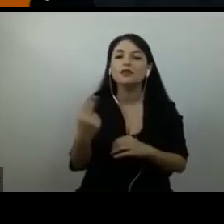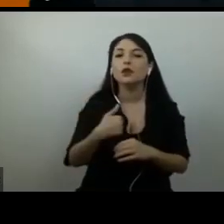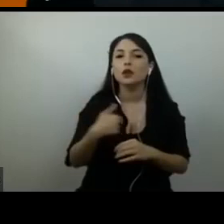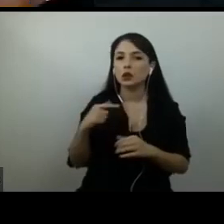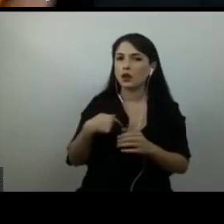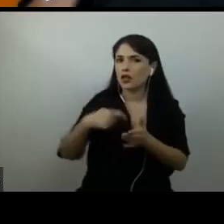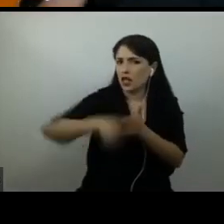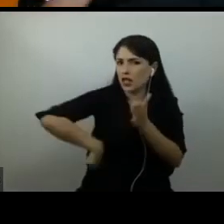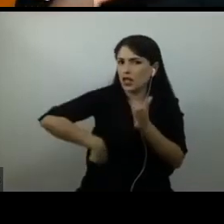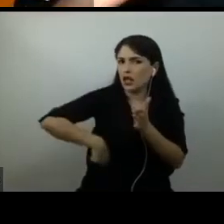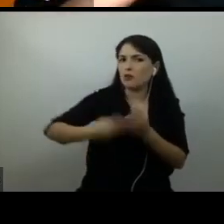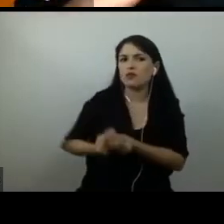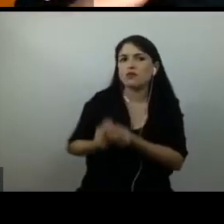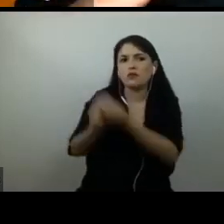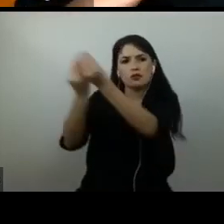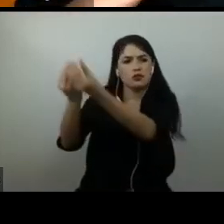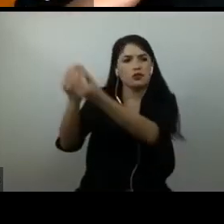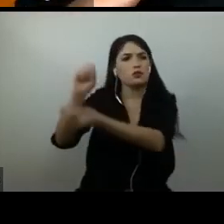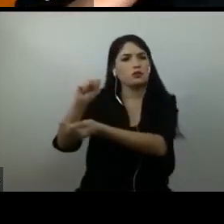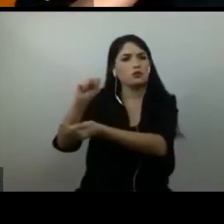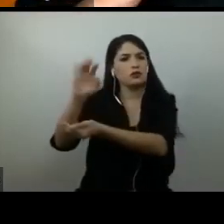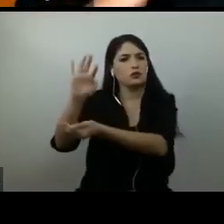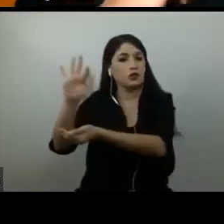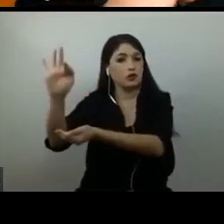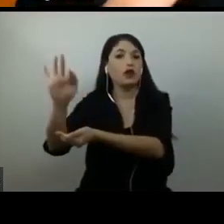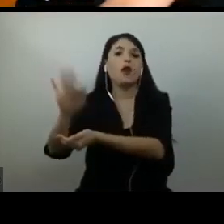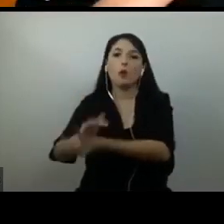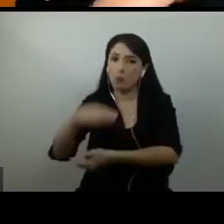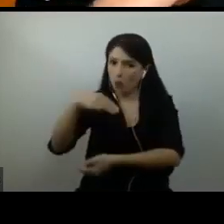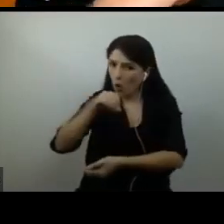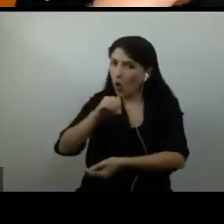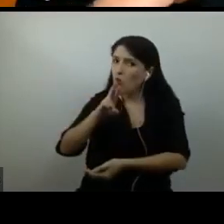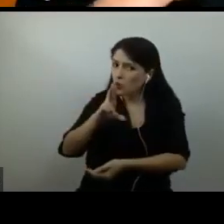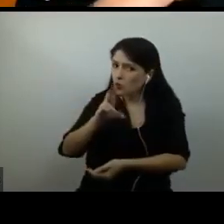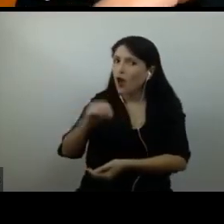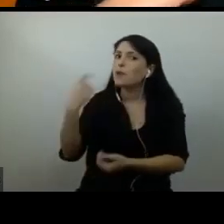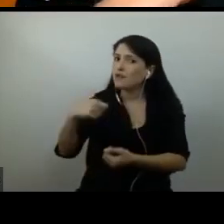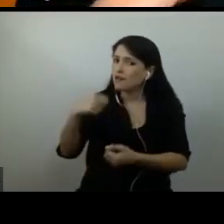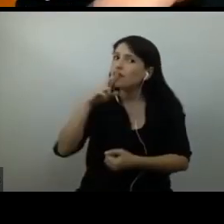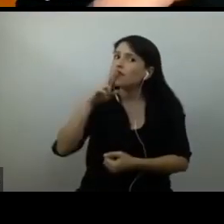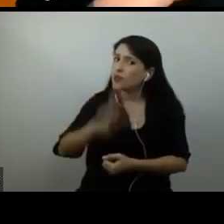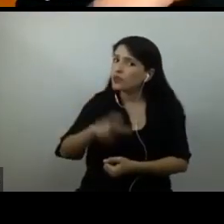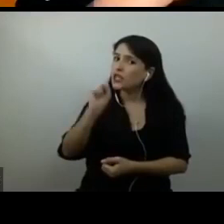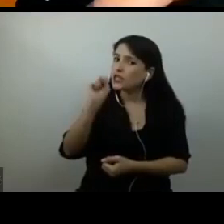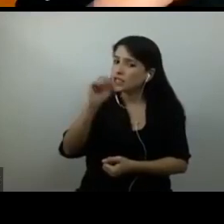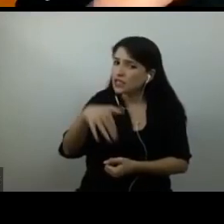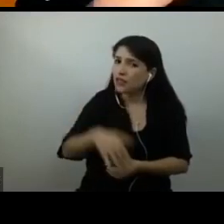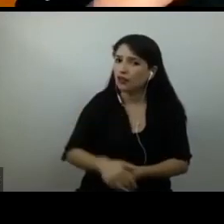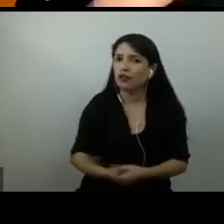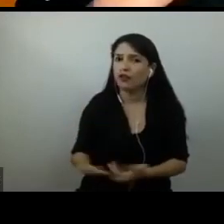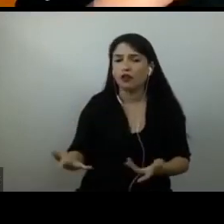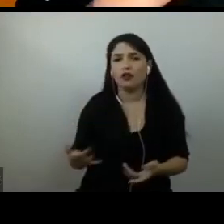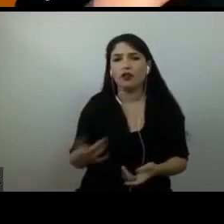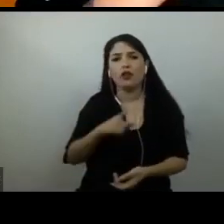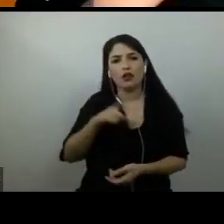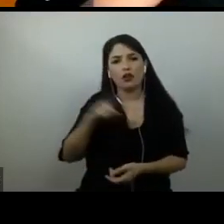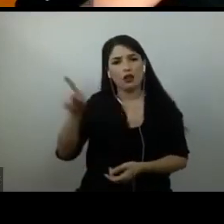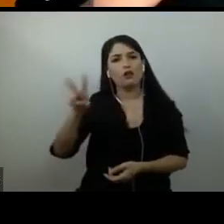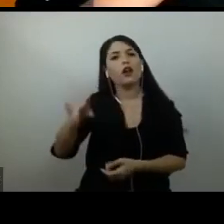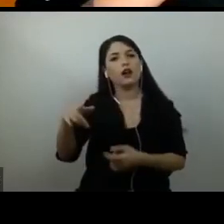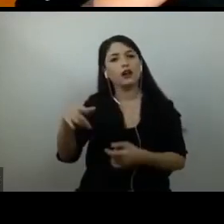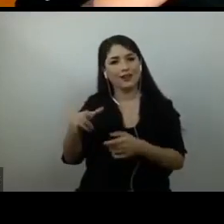né? Em breve, acho que ele vai ter que dar uma resposta a respeito disso. Ele também está no Comitê de Ética Pública, né? Por ali ele também vai ter que dar